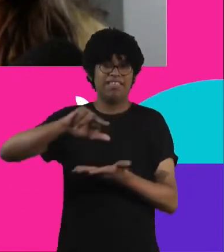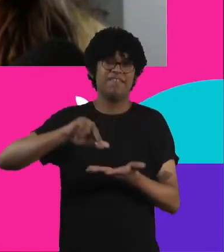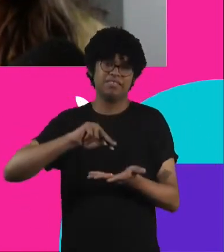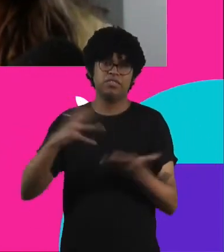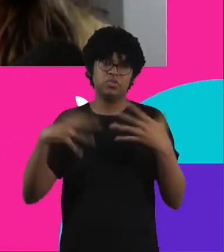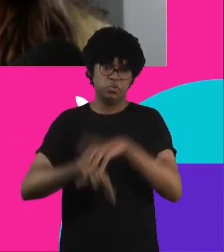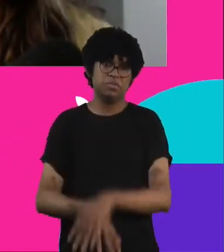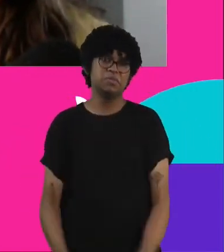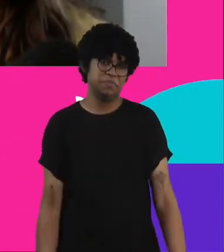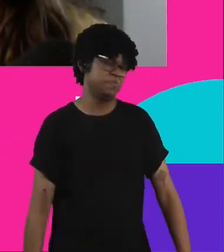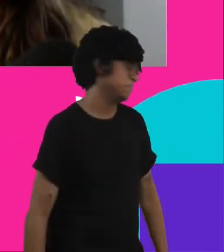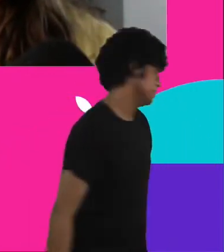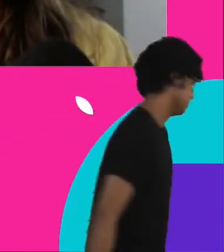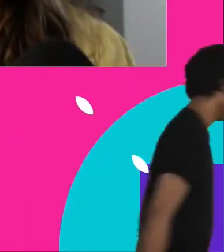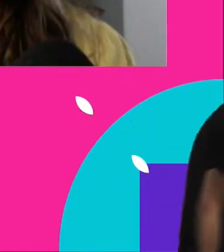inclusão.